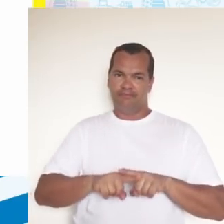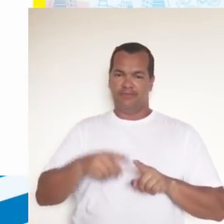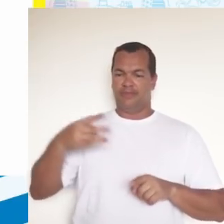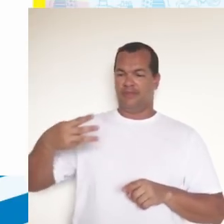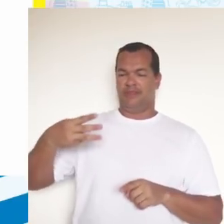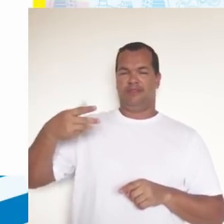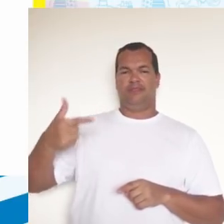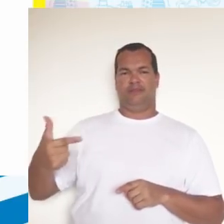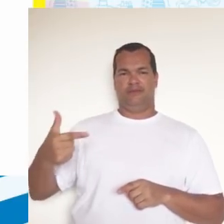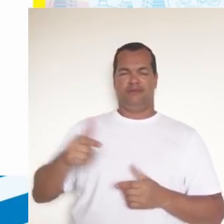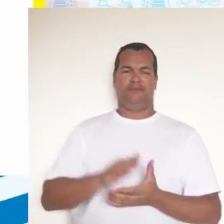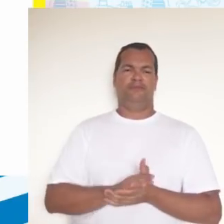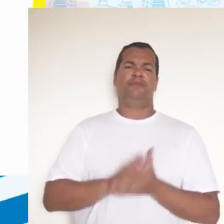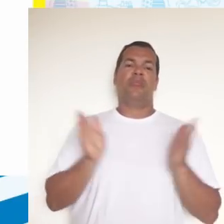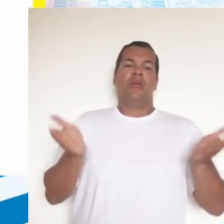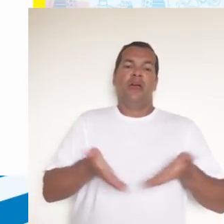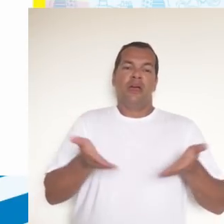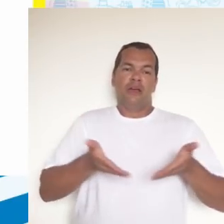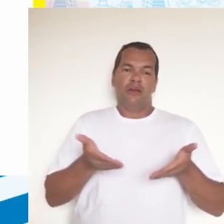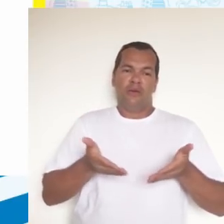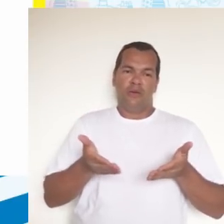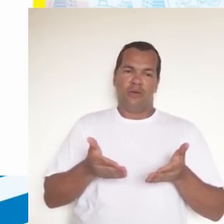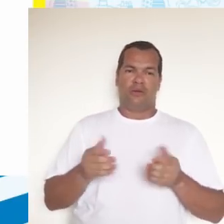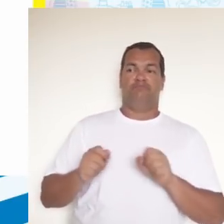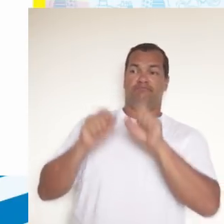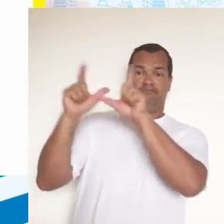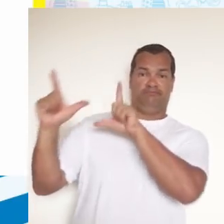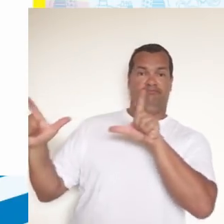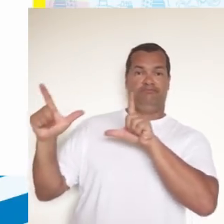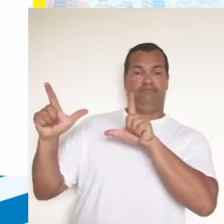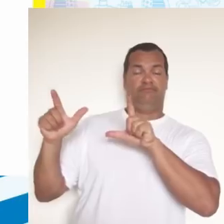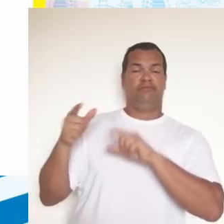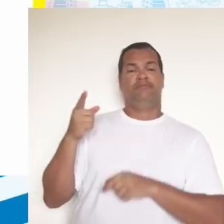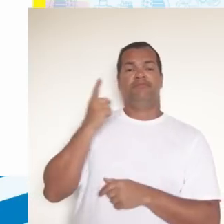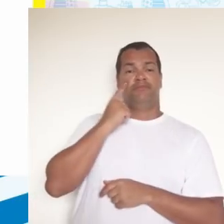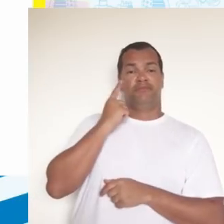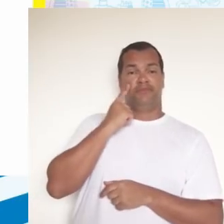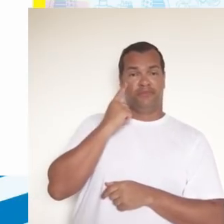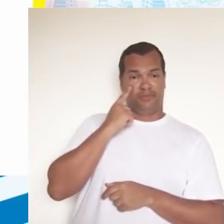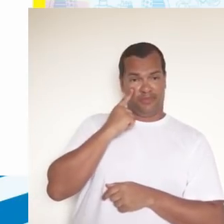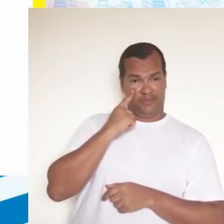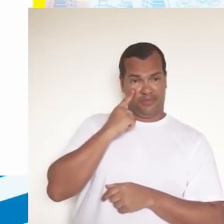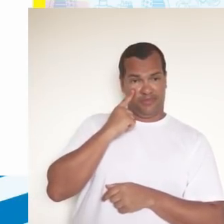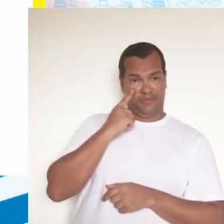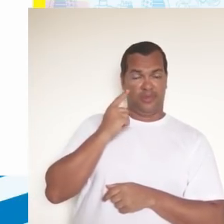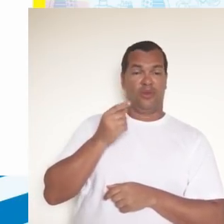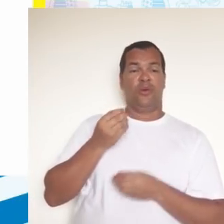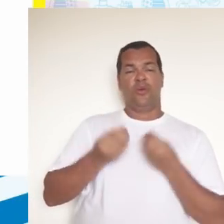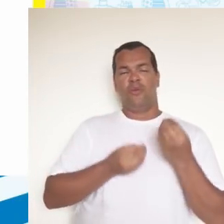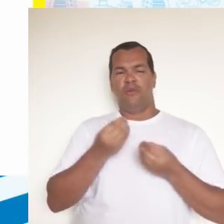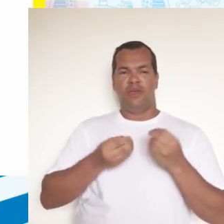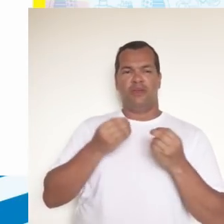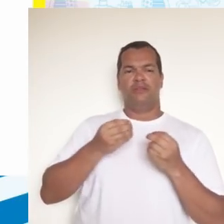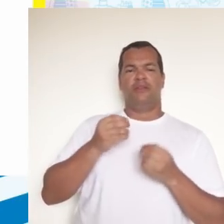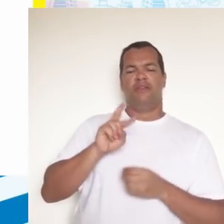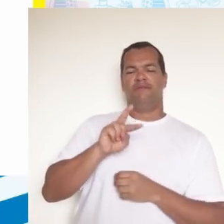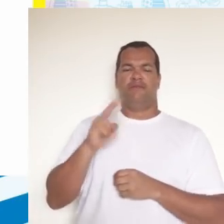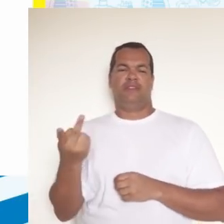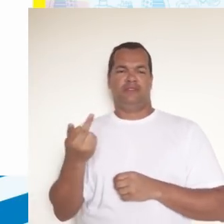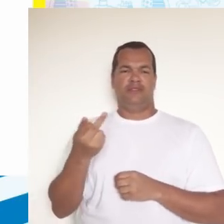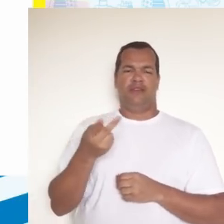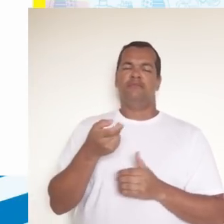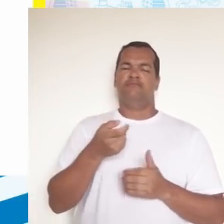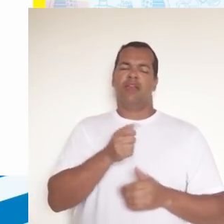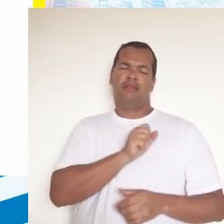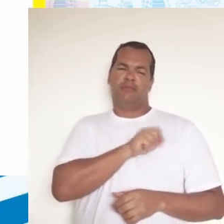resultado 32. Agora, lateralmente, você vai verificar justamente a operação inversa. E eu